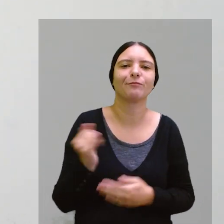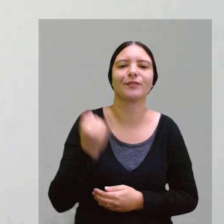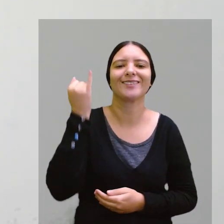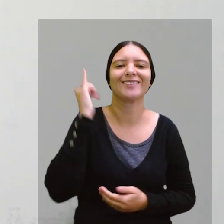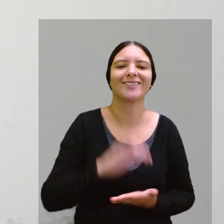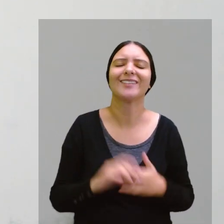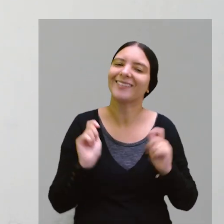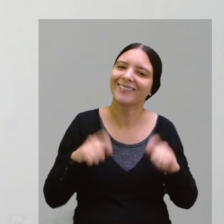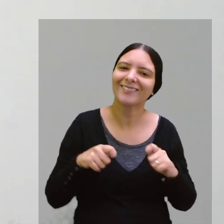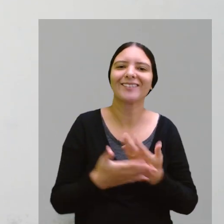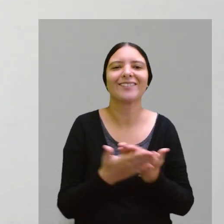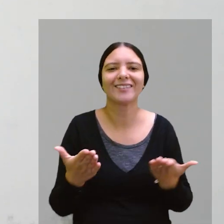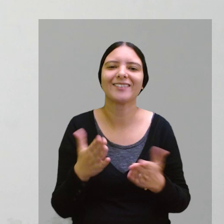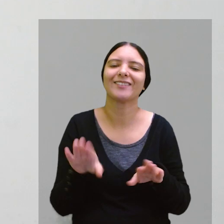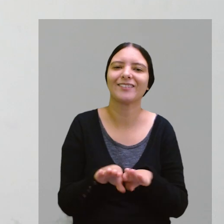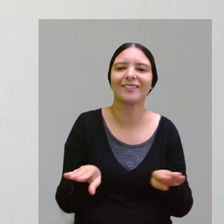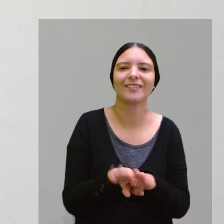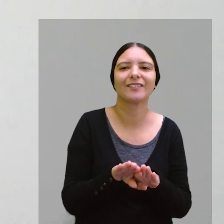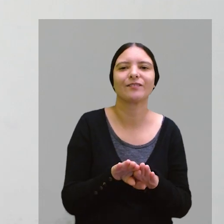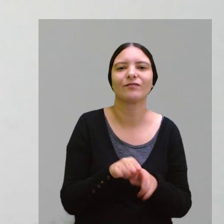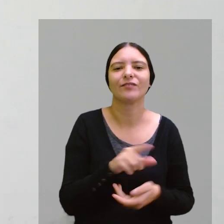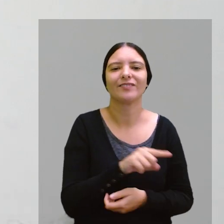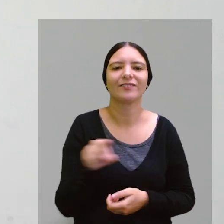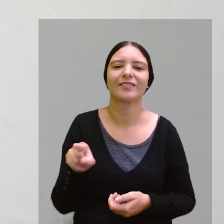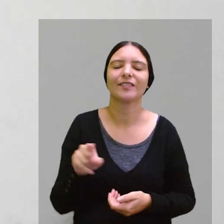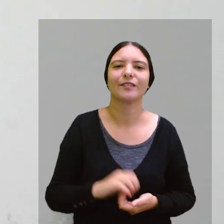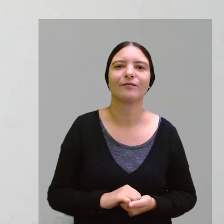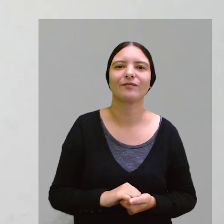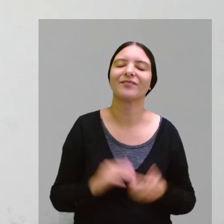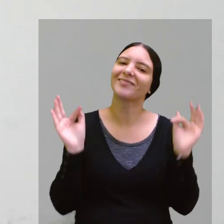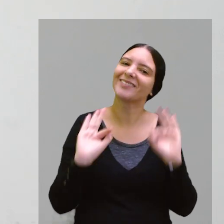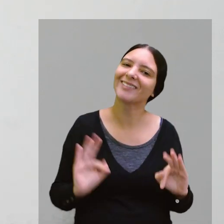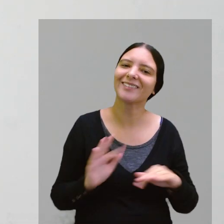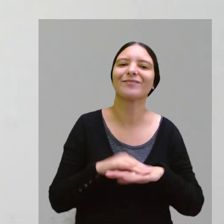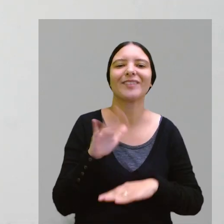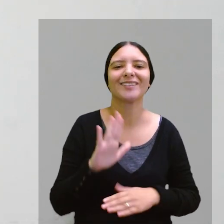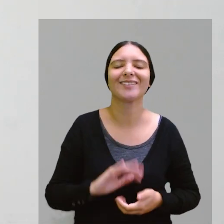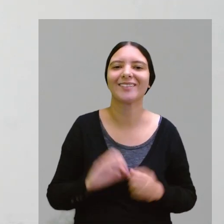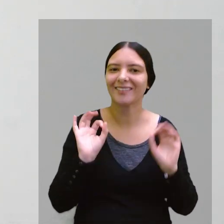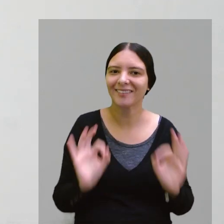isso. Garanto para vocês que vocês vão ser muito mais felizes